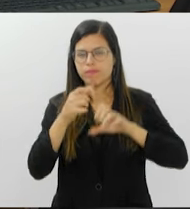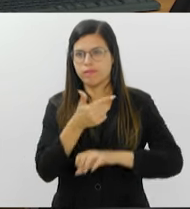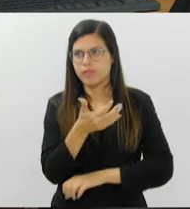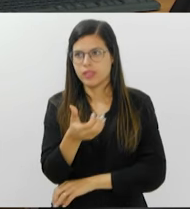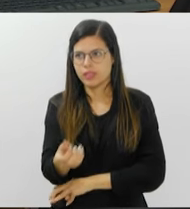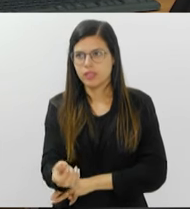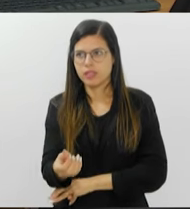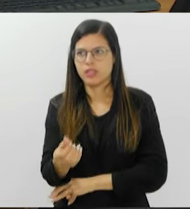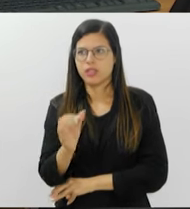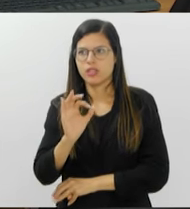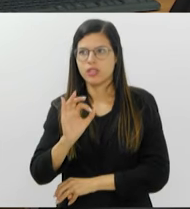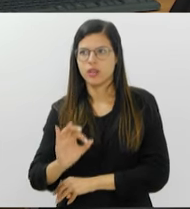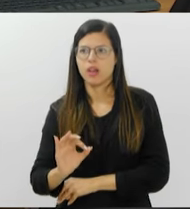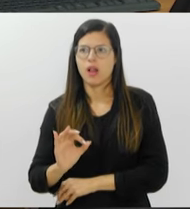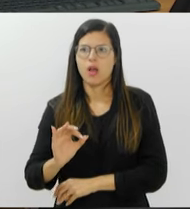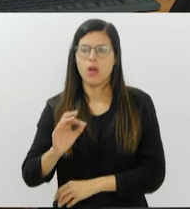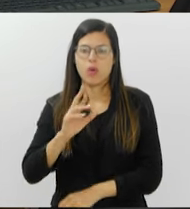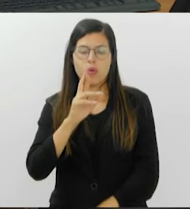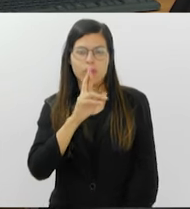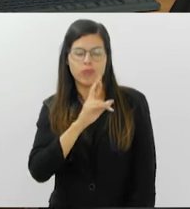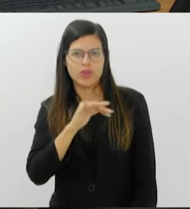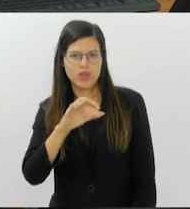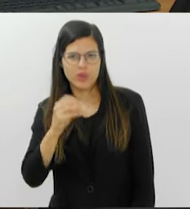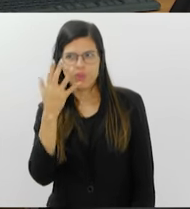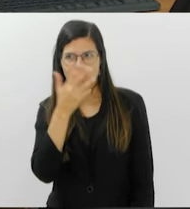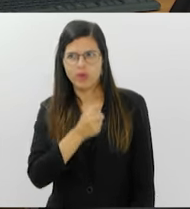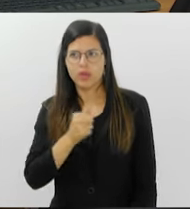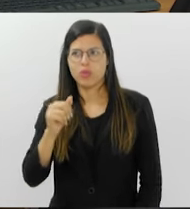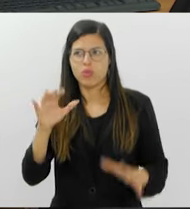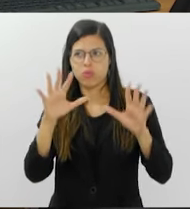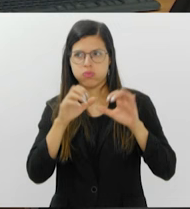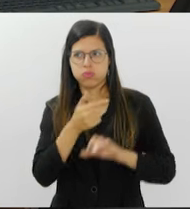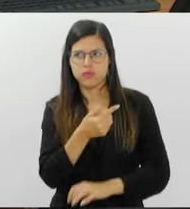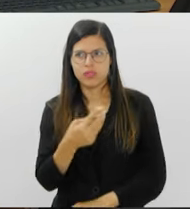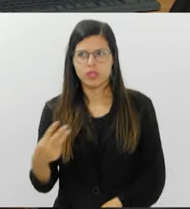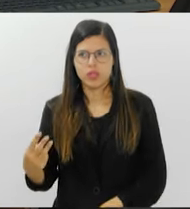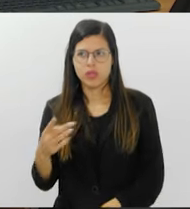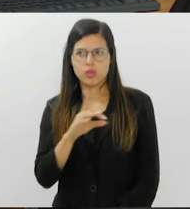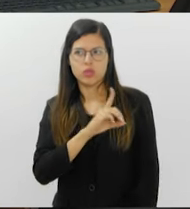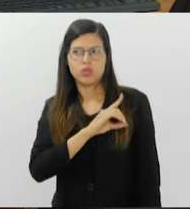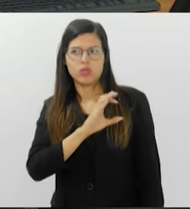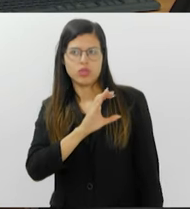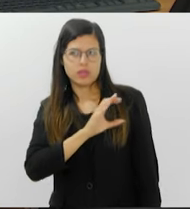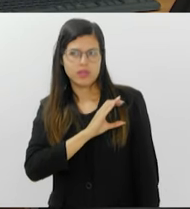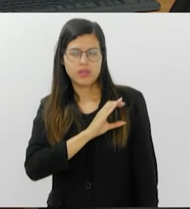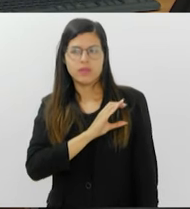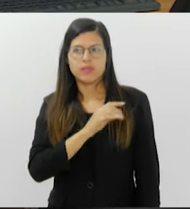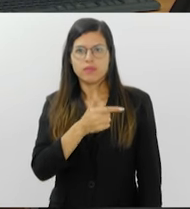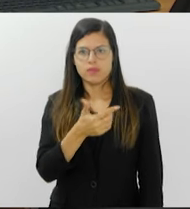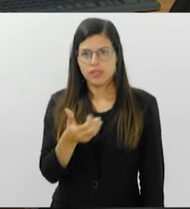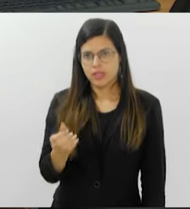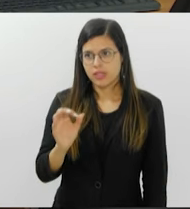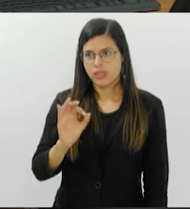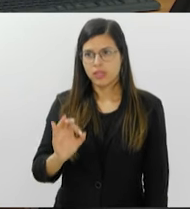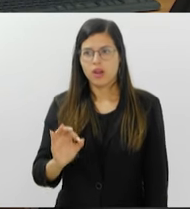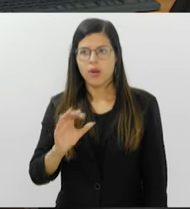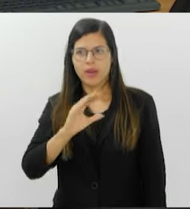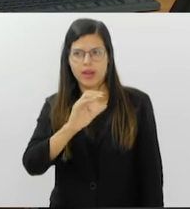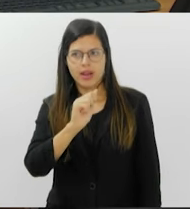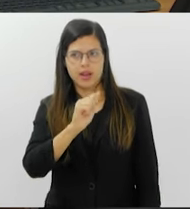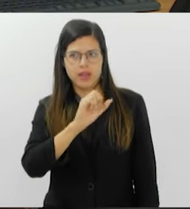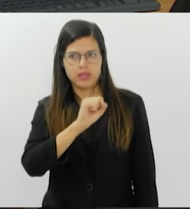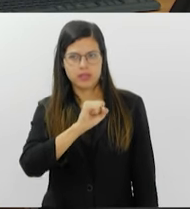graus. Rio Bonito nublado, 23 graus. Duque de Caxias está com sol, 26 graus. E Casimiro de Abreu nublado,